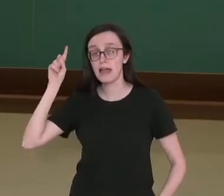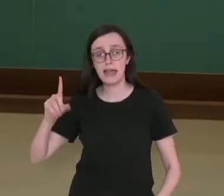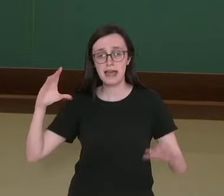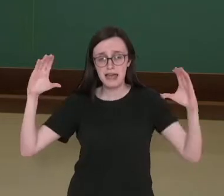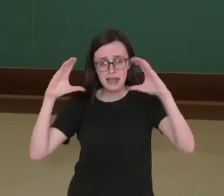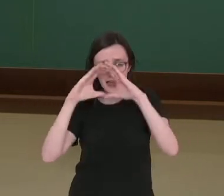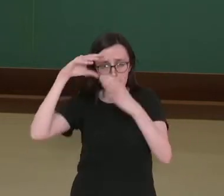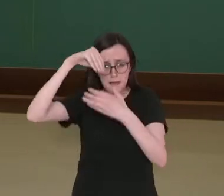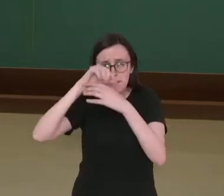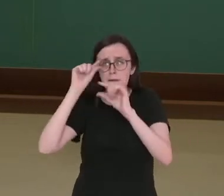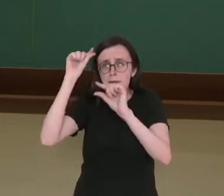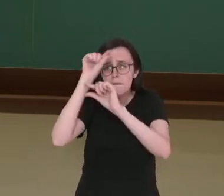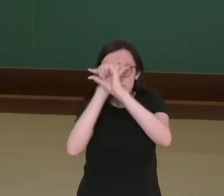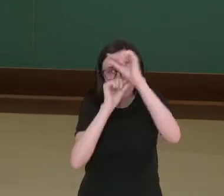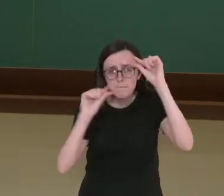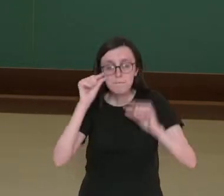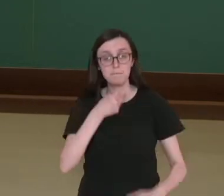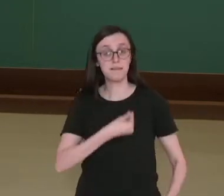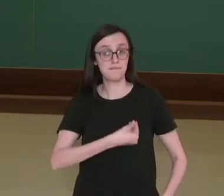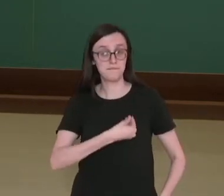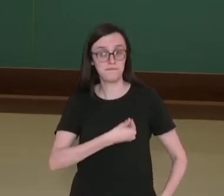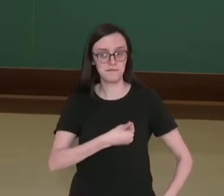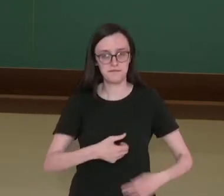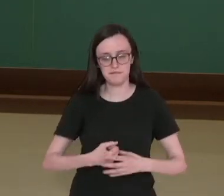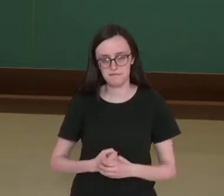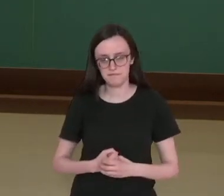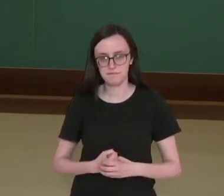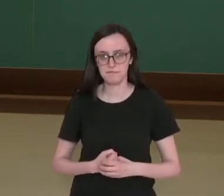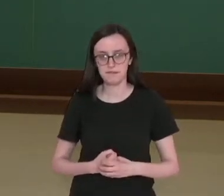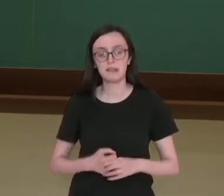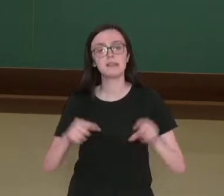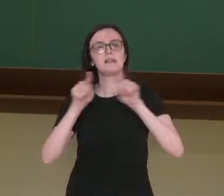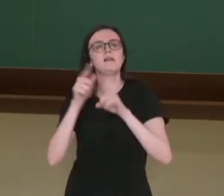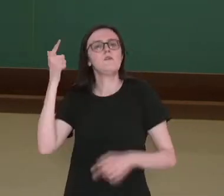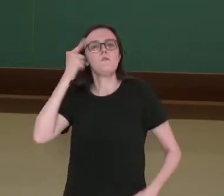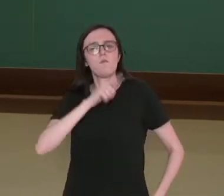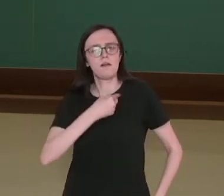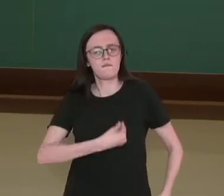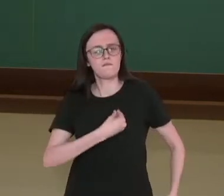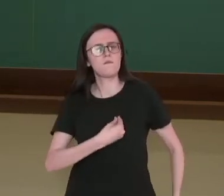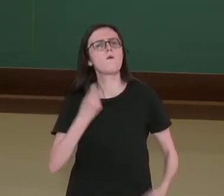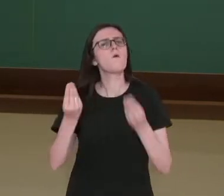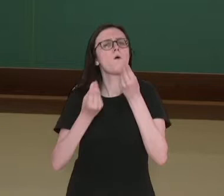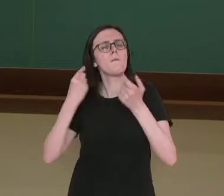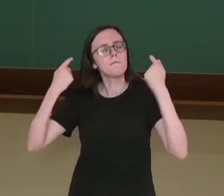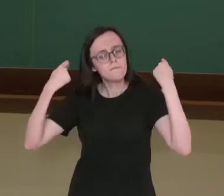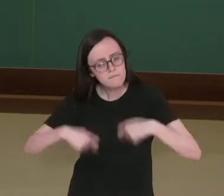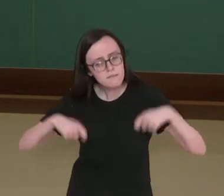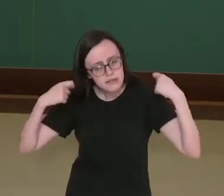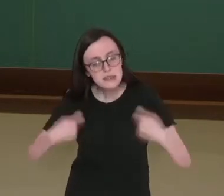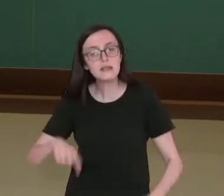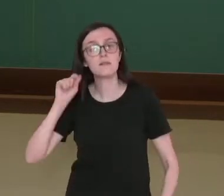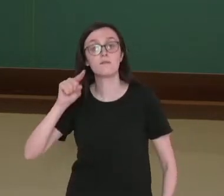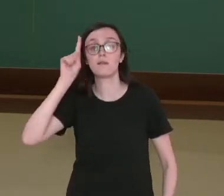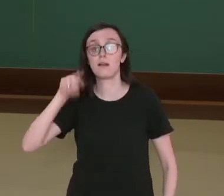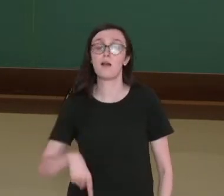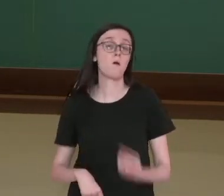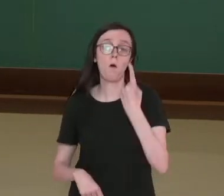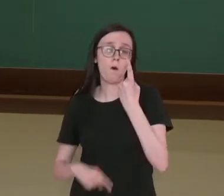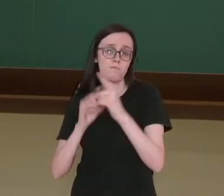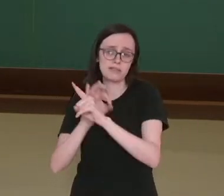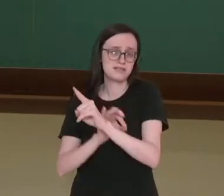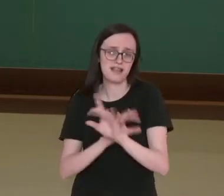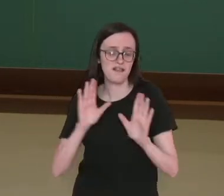menores unidades estruturais vivas. E para ser um ser vivo, precisa ter pelo menos uma célula. Então, a